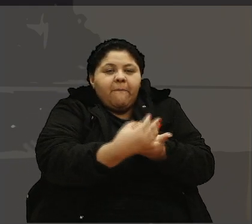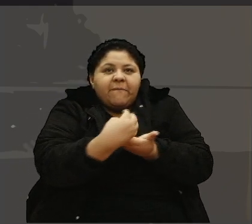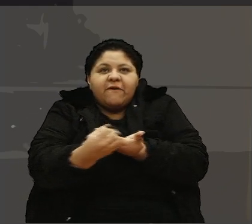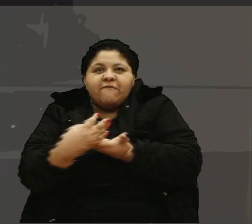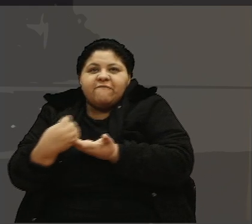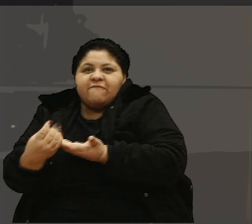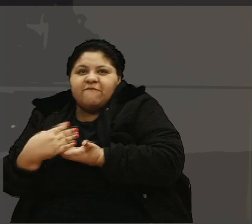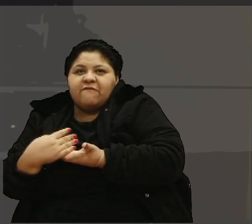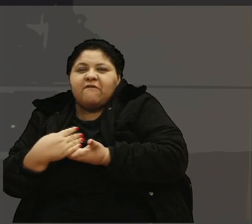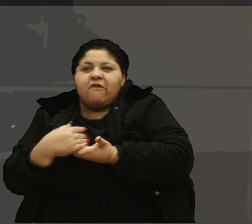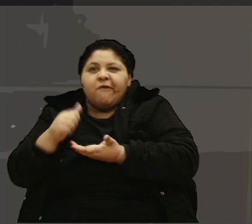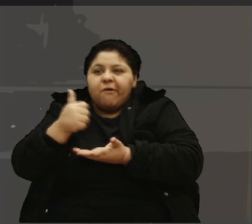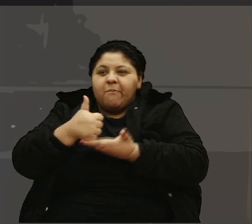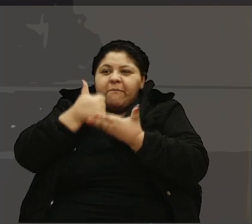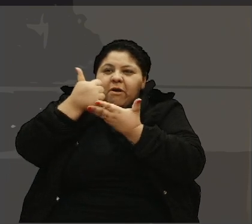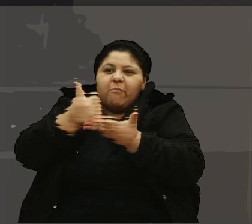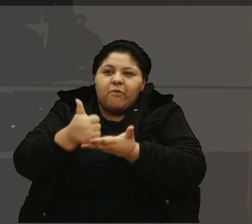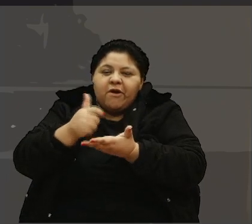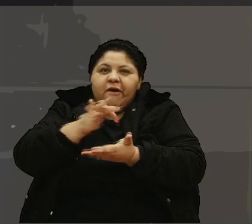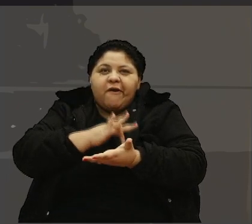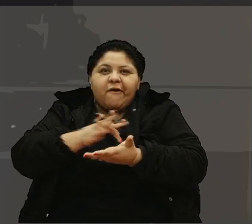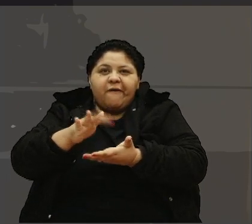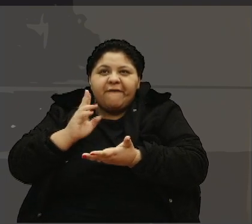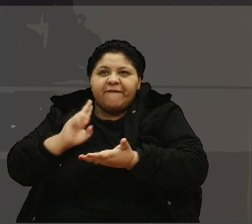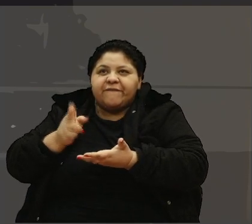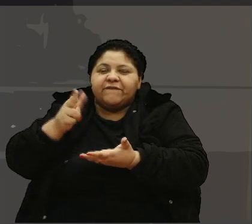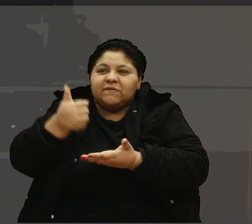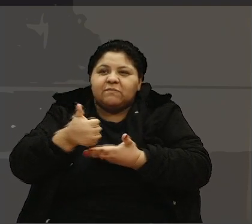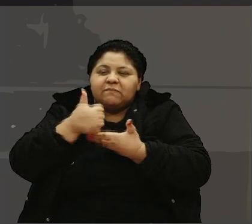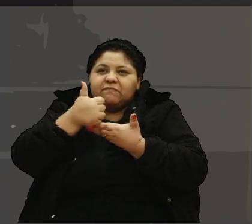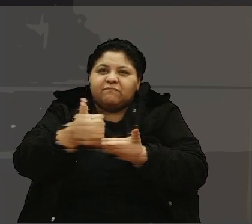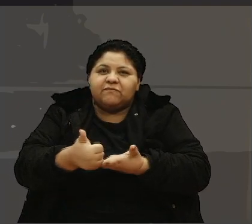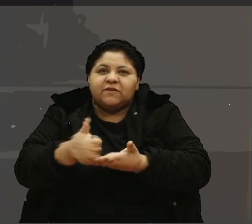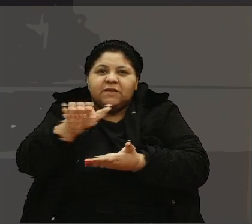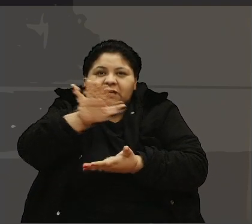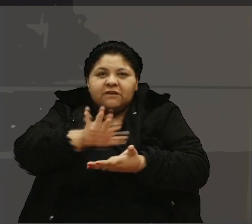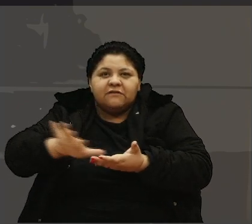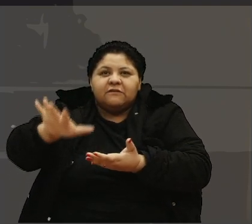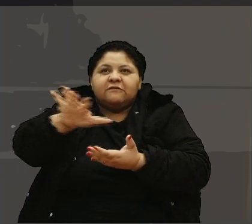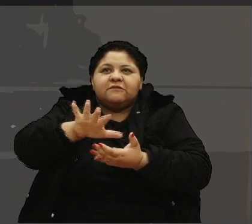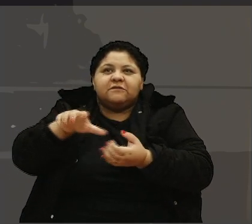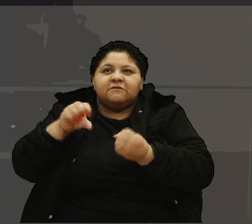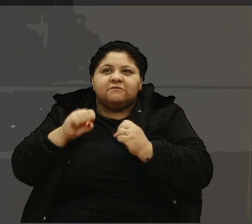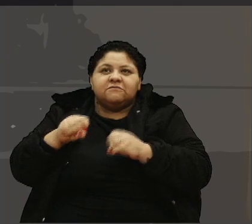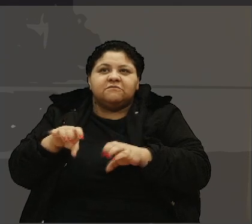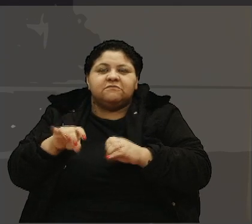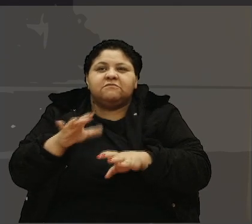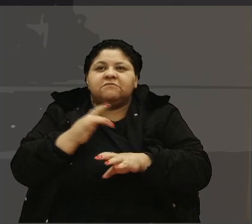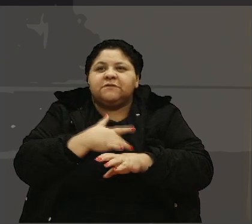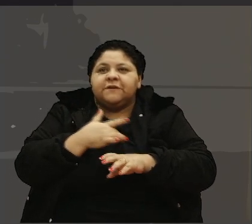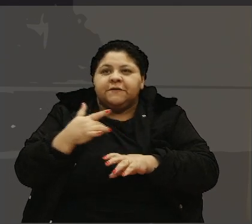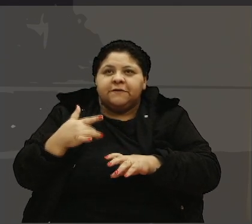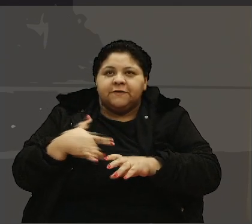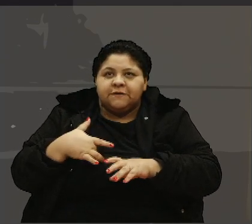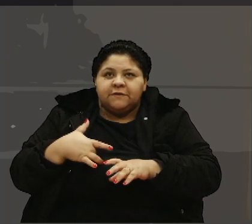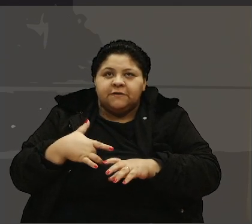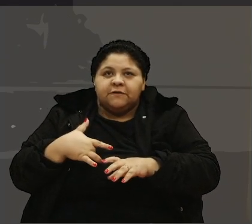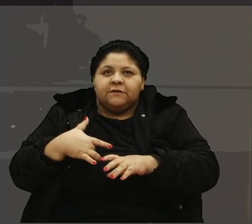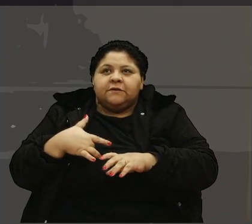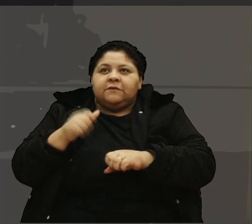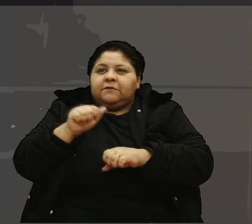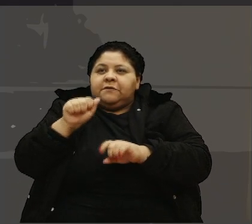com apoio em nível federal, sempre com apoio na área da educação, da saúde, da